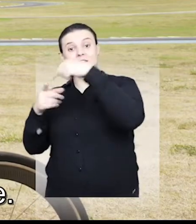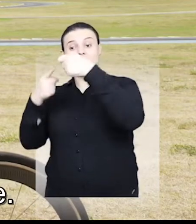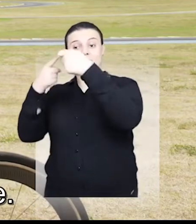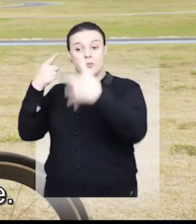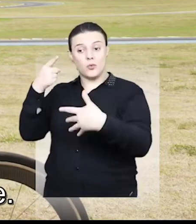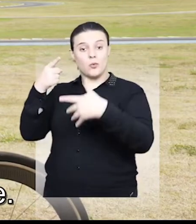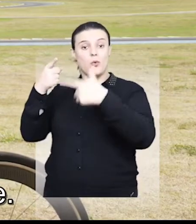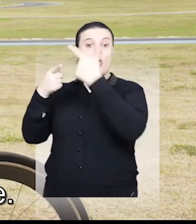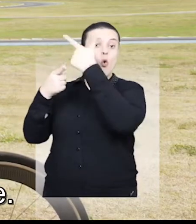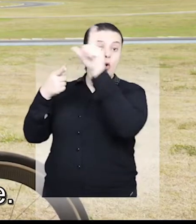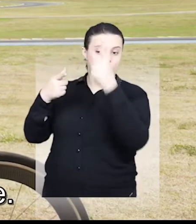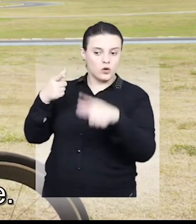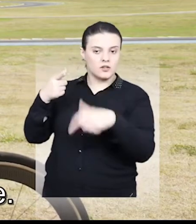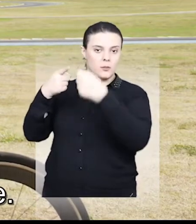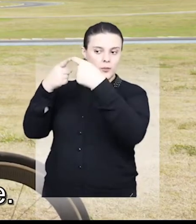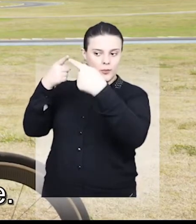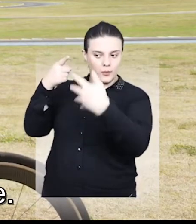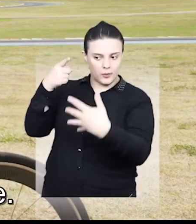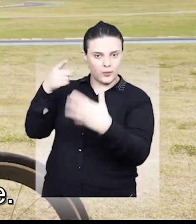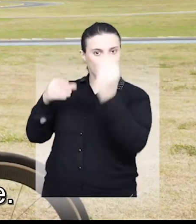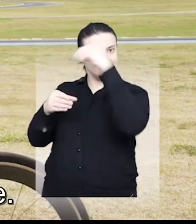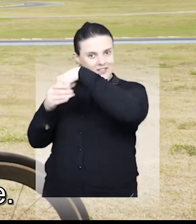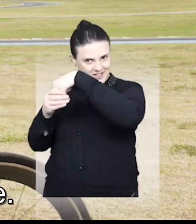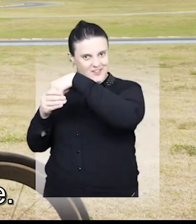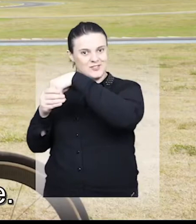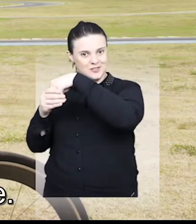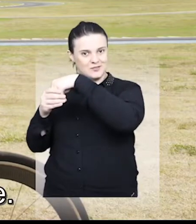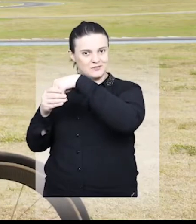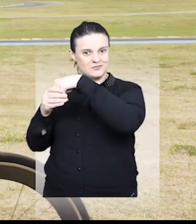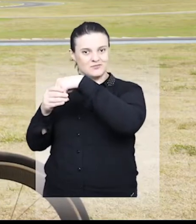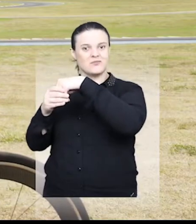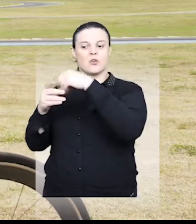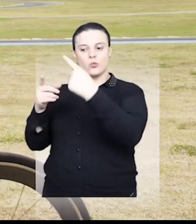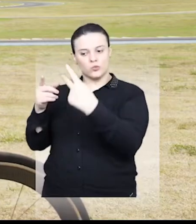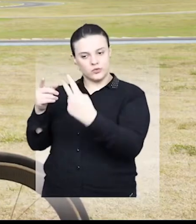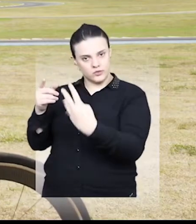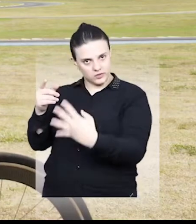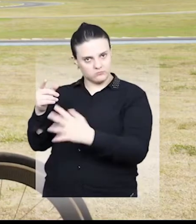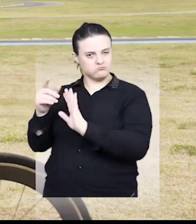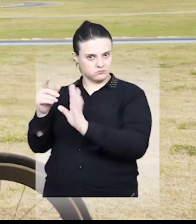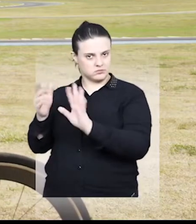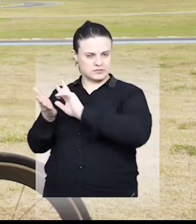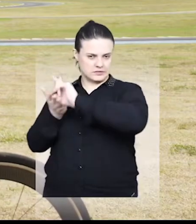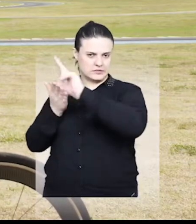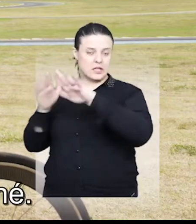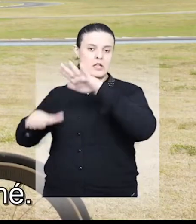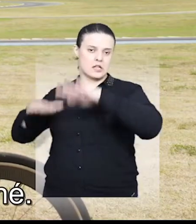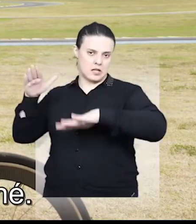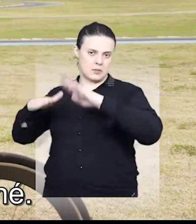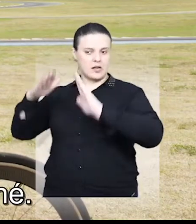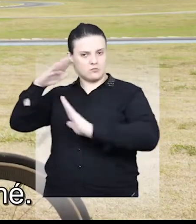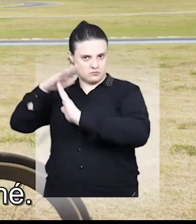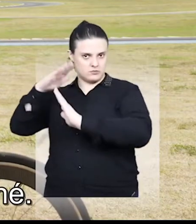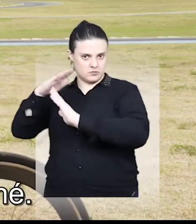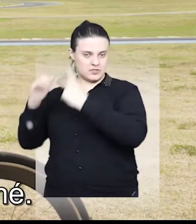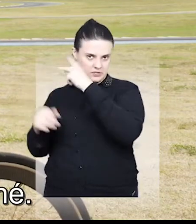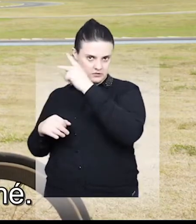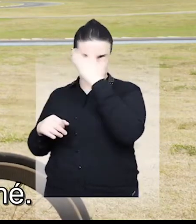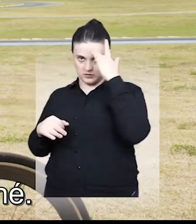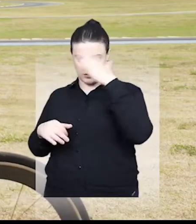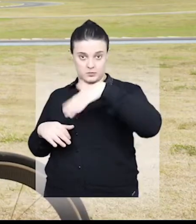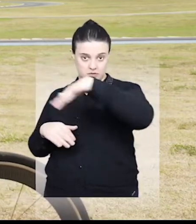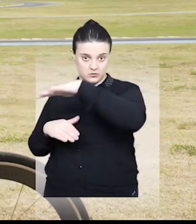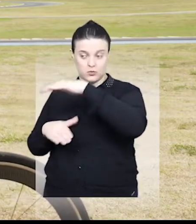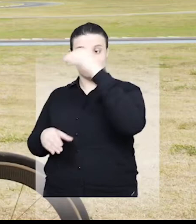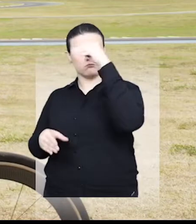várias outras subcategorias dentro da handbike, handbike 1, 2, dependendo do grau de limitação,